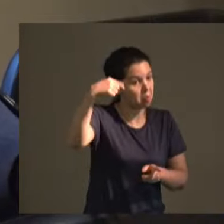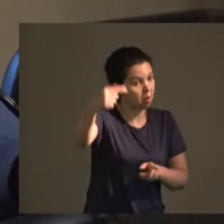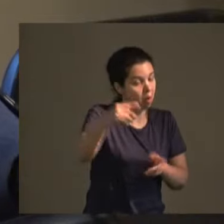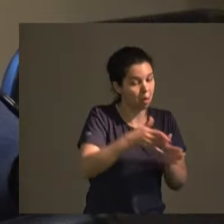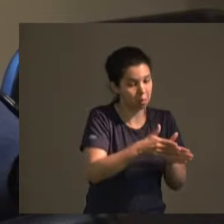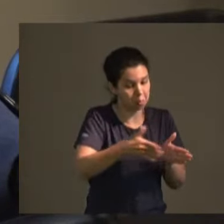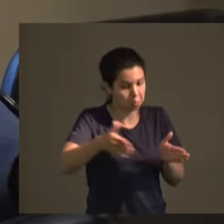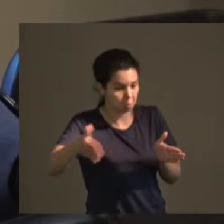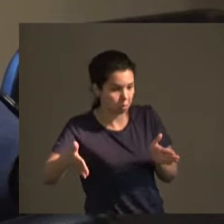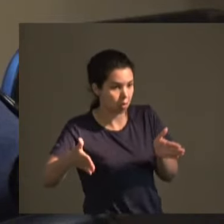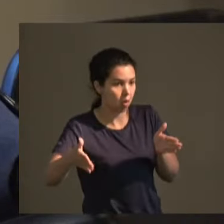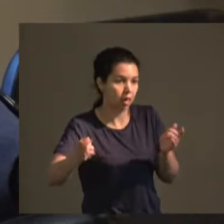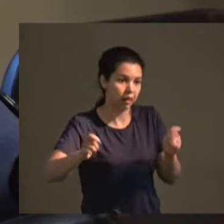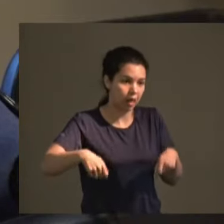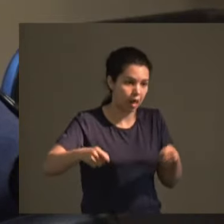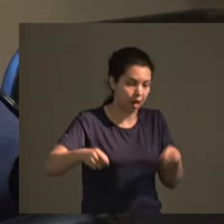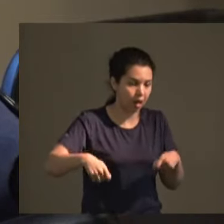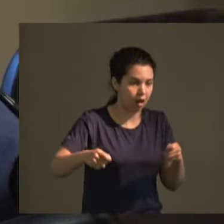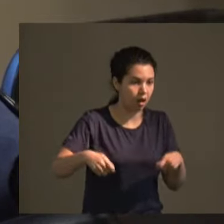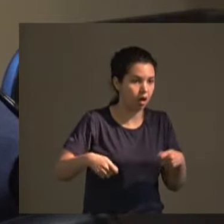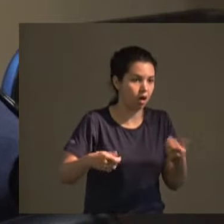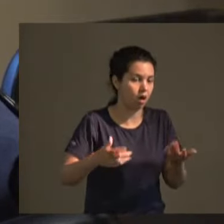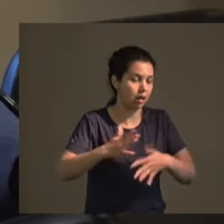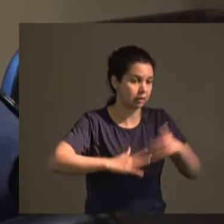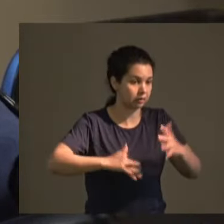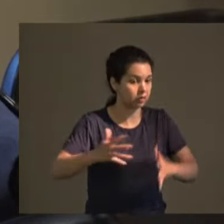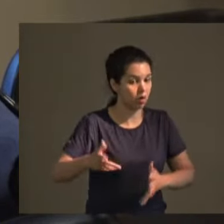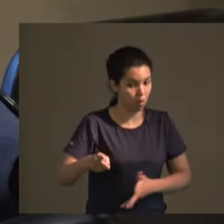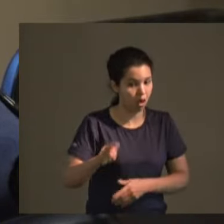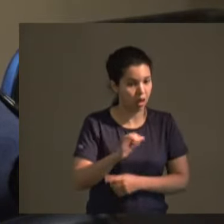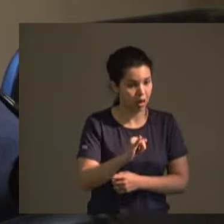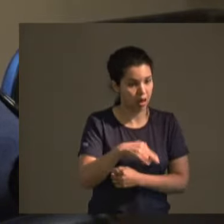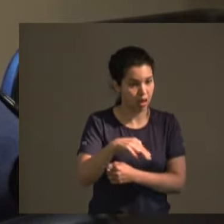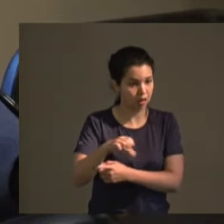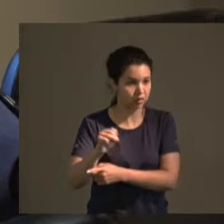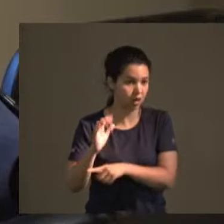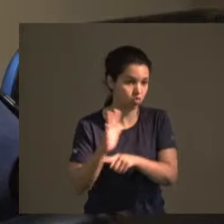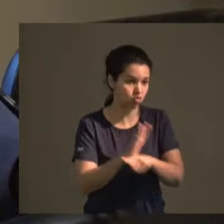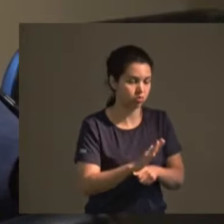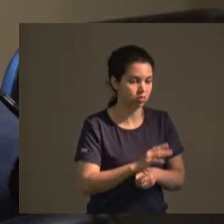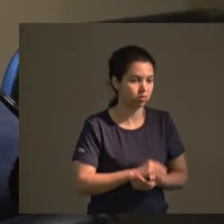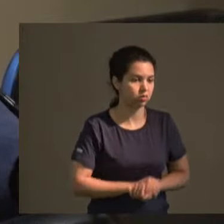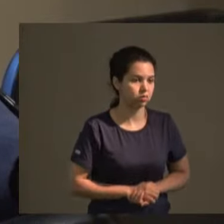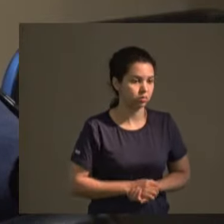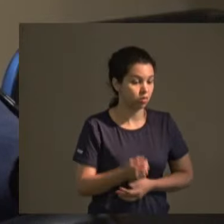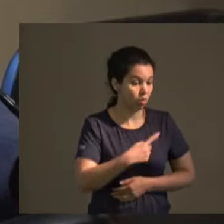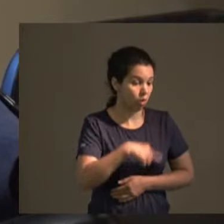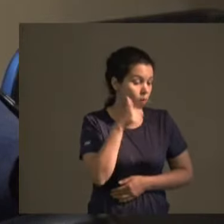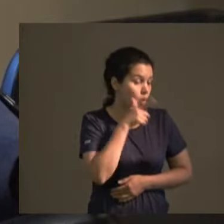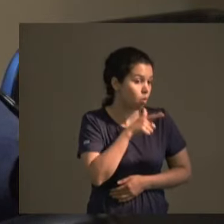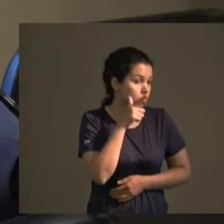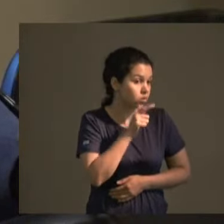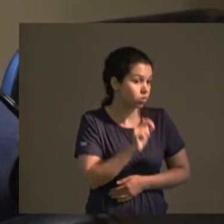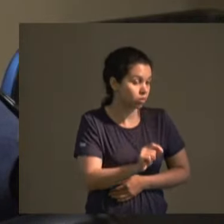traz alguma ação mais pujante do INSS. A única coisa que nós conseguimos foi a